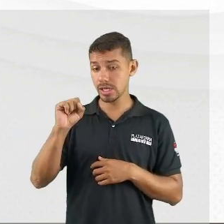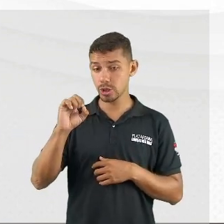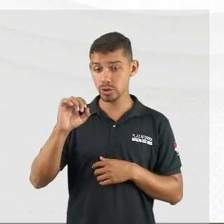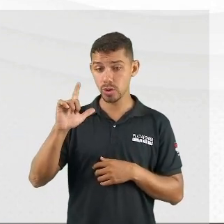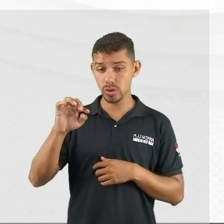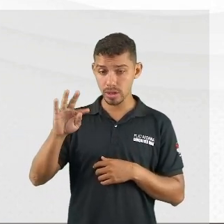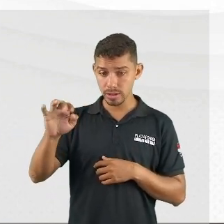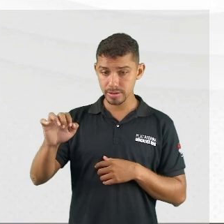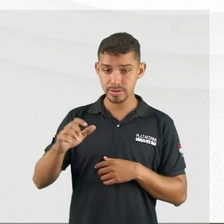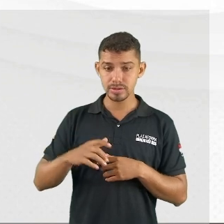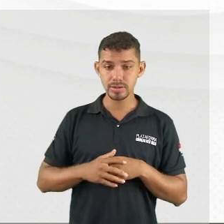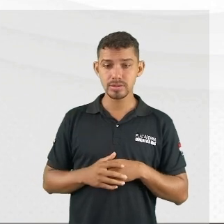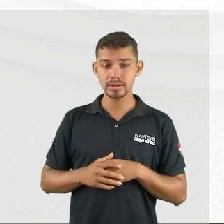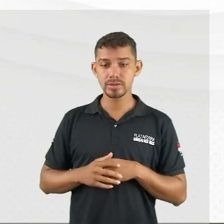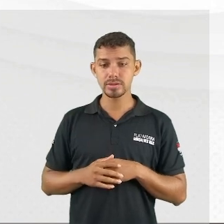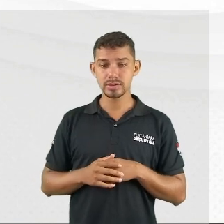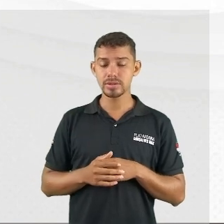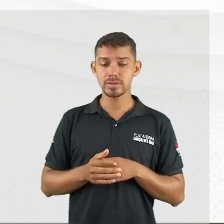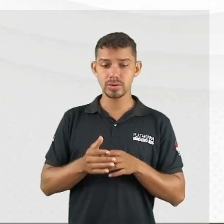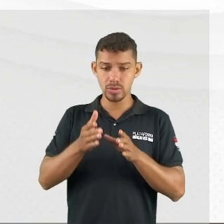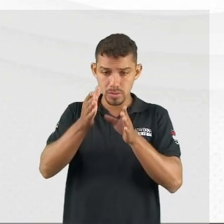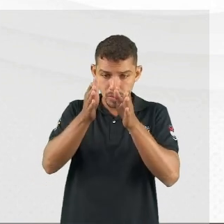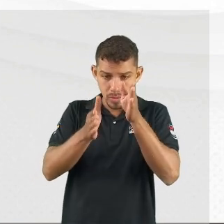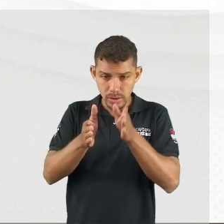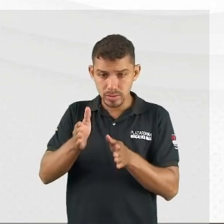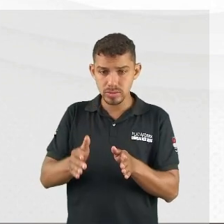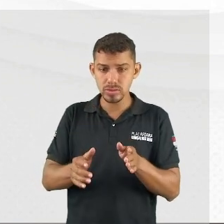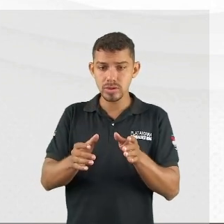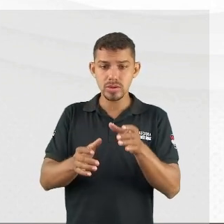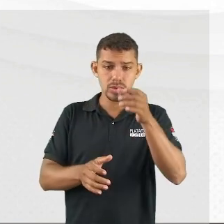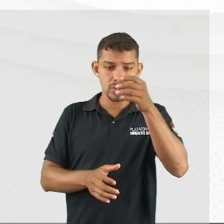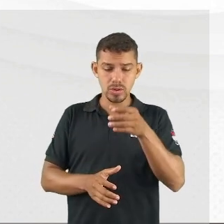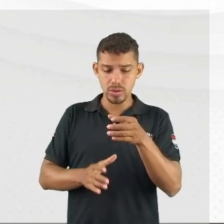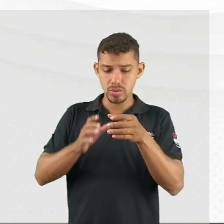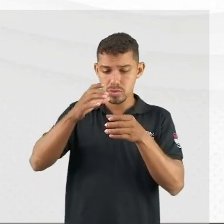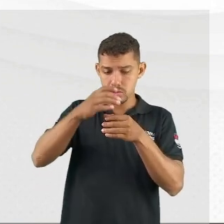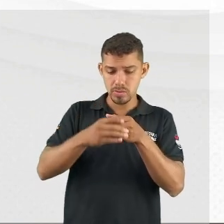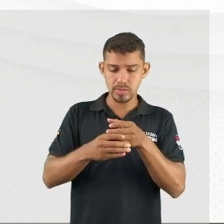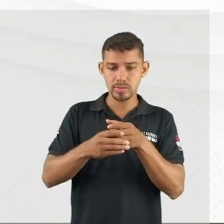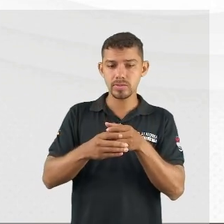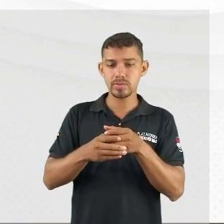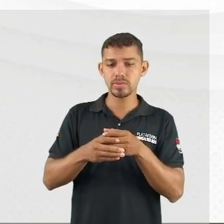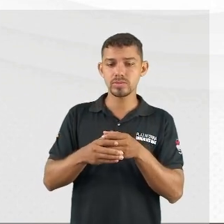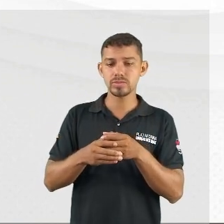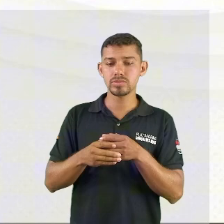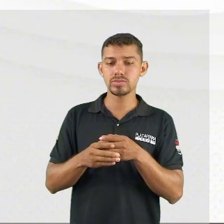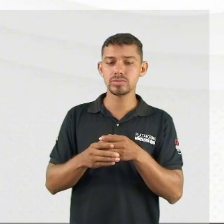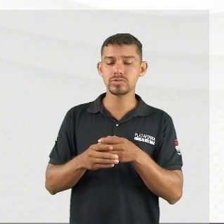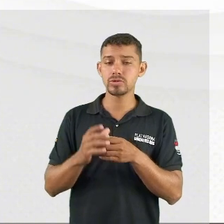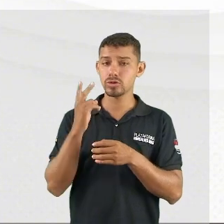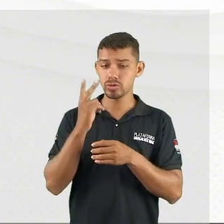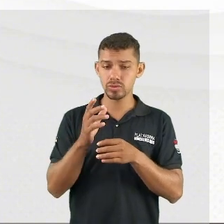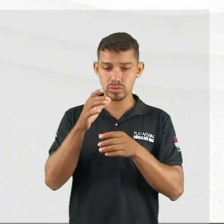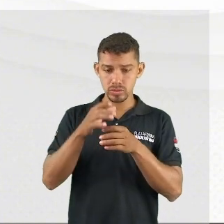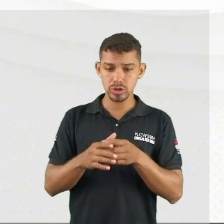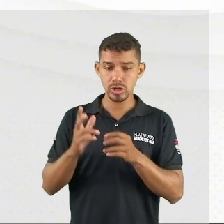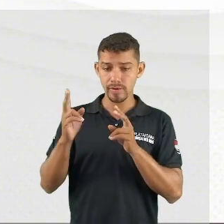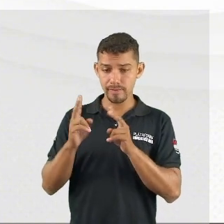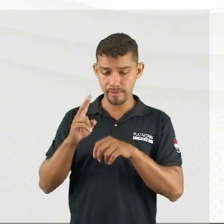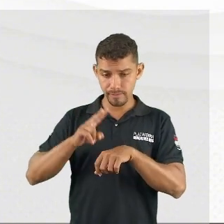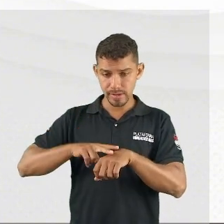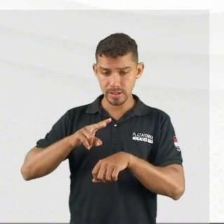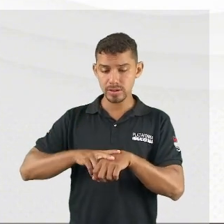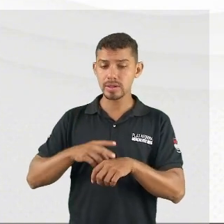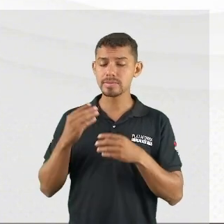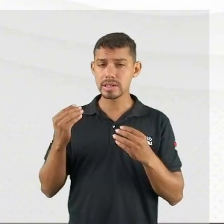ó, isso aqui, ó, são paredes duplas, não é uma garrafa grossa, não. São duplas paredes de vidro.